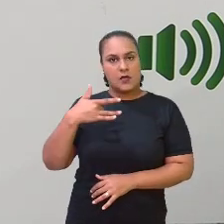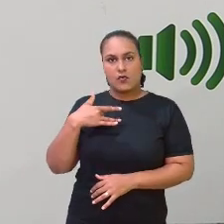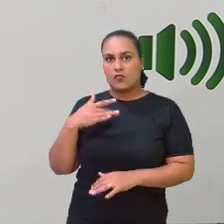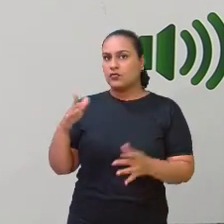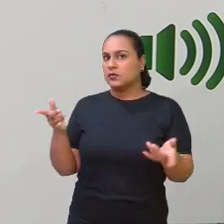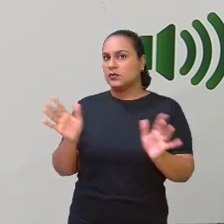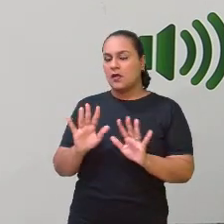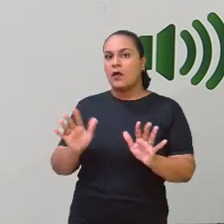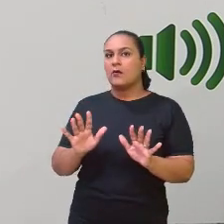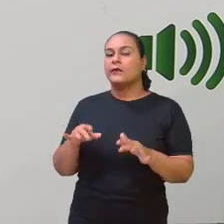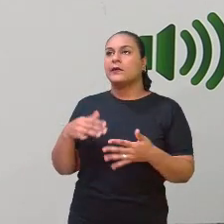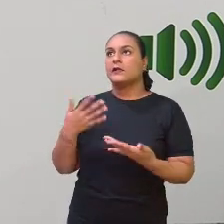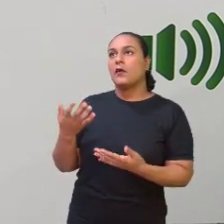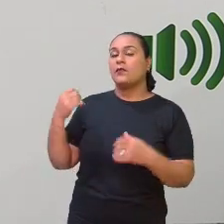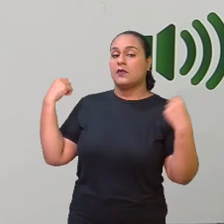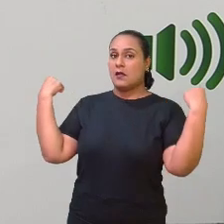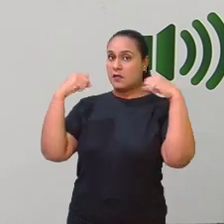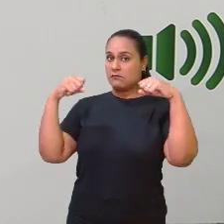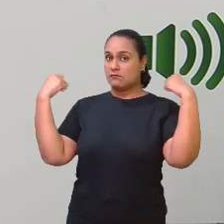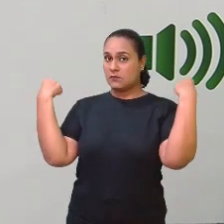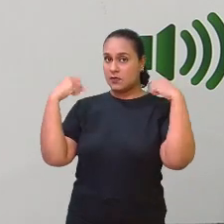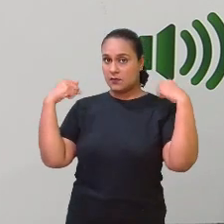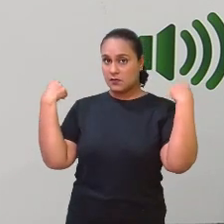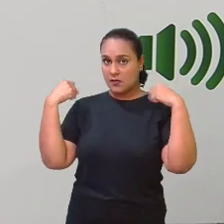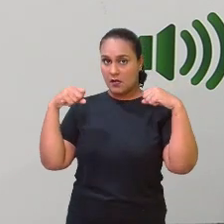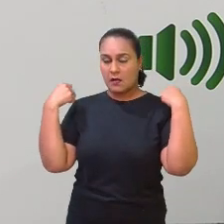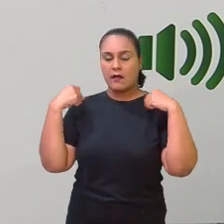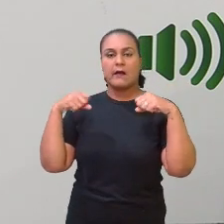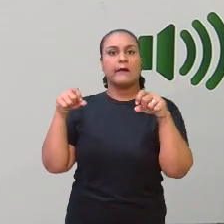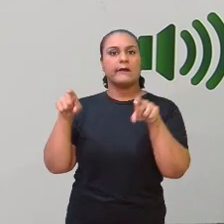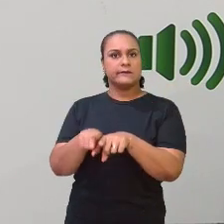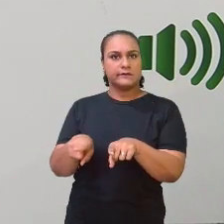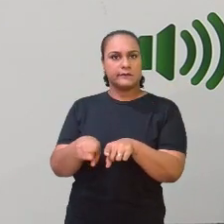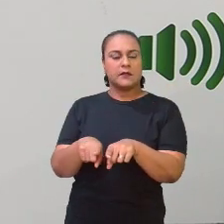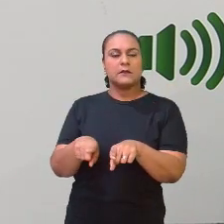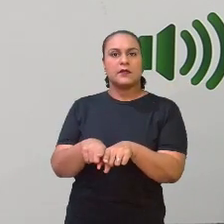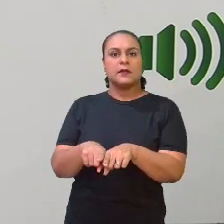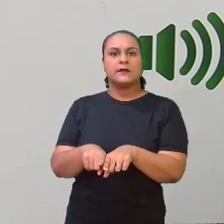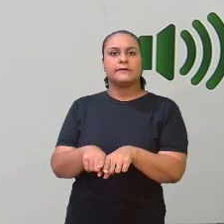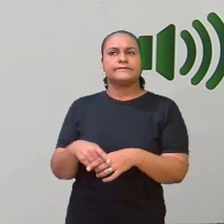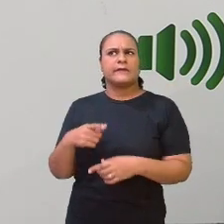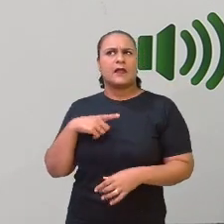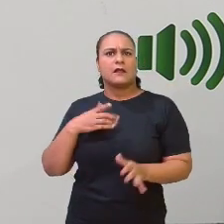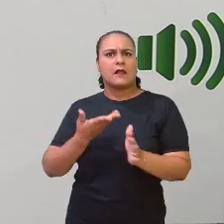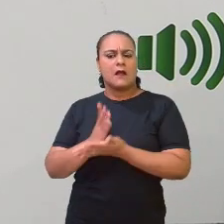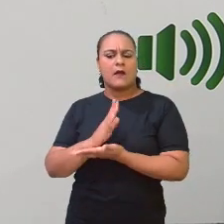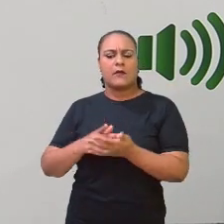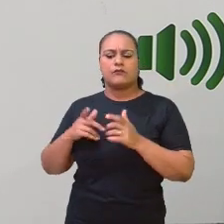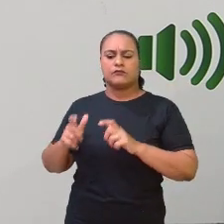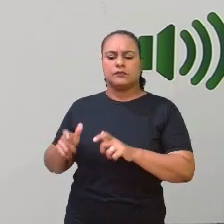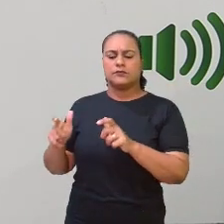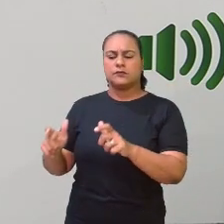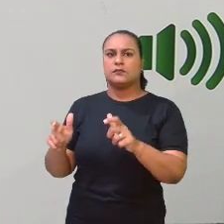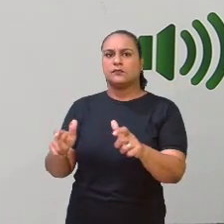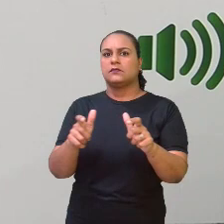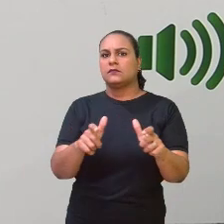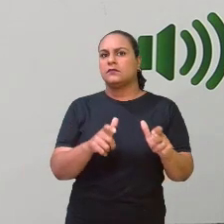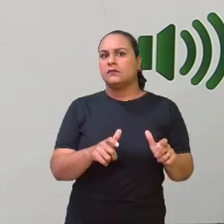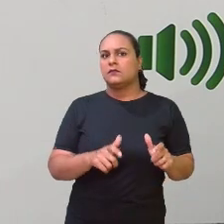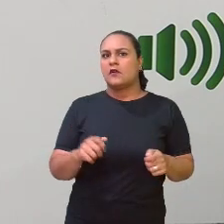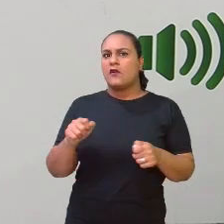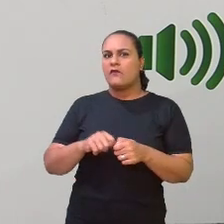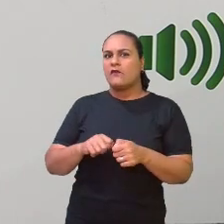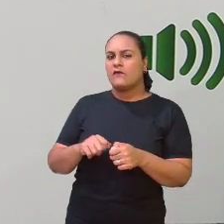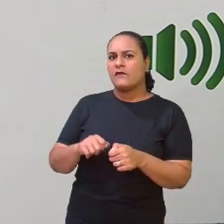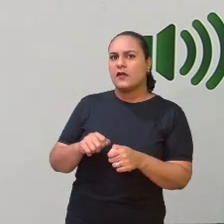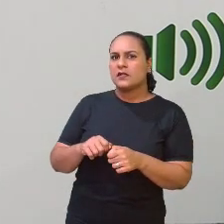a educação física, a questão da saúde como um todo. Em muitos locais, eles fazem um